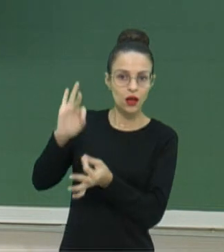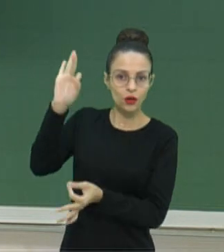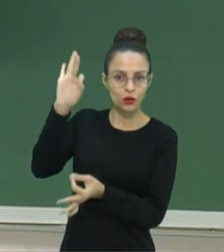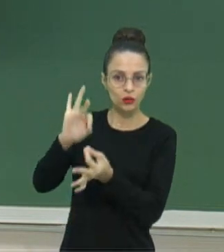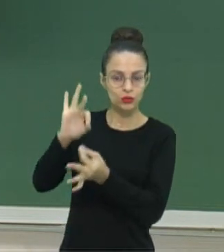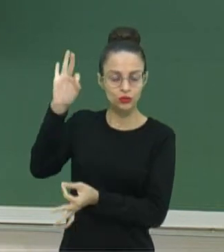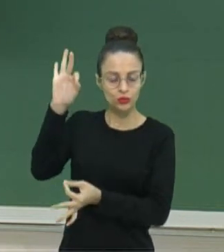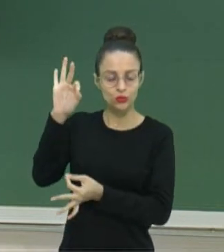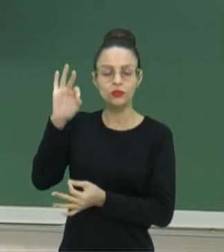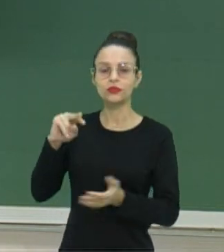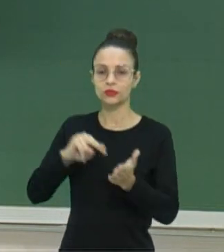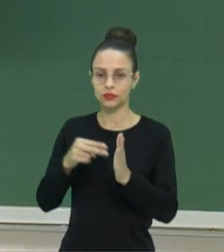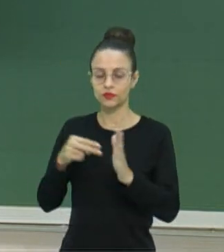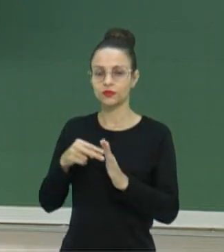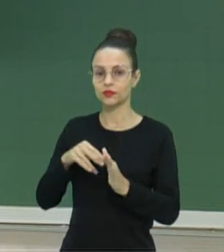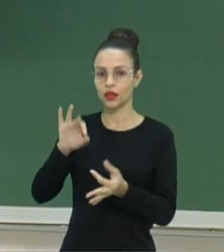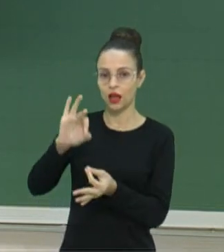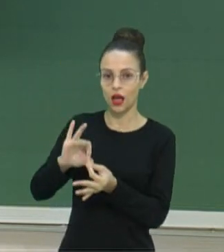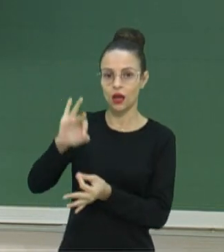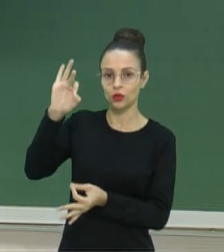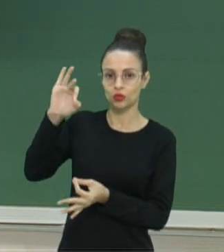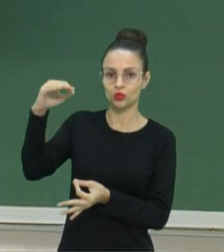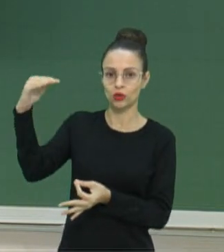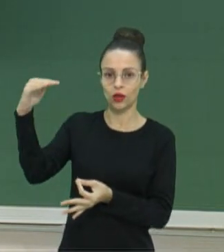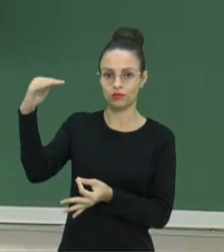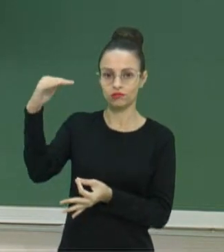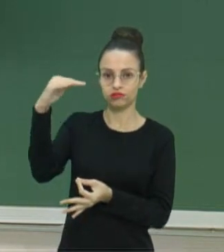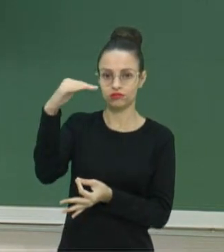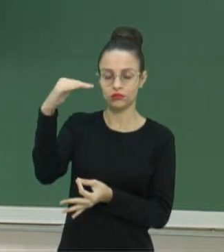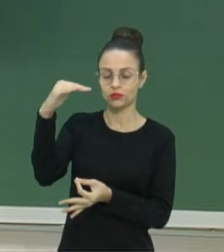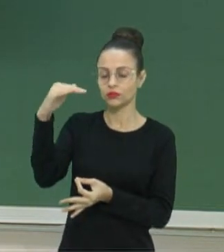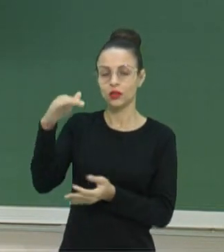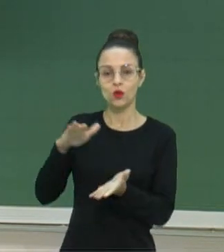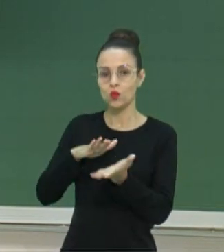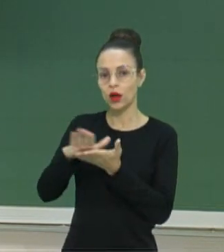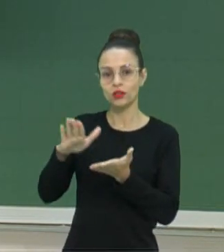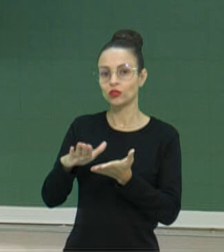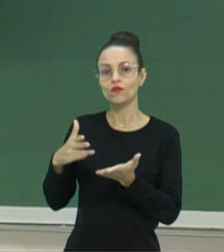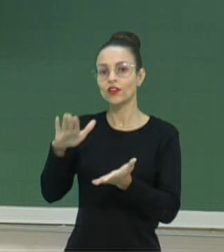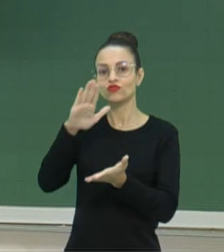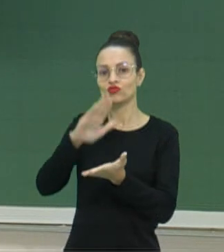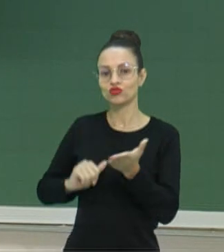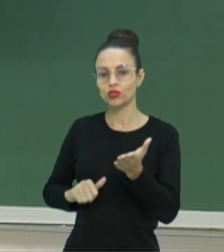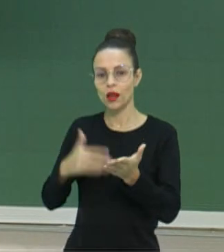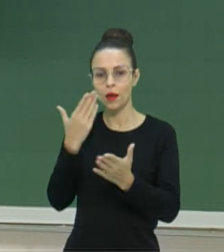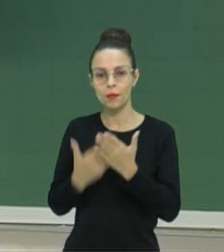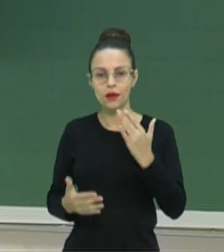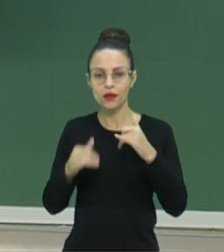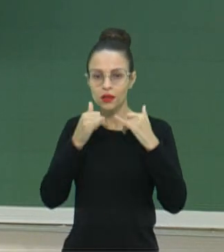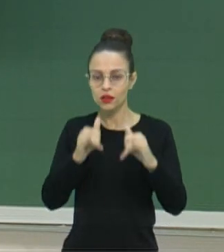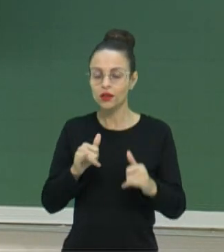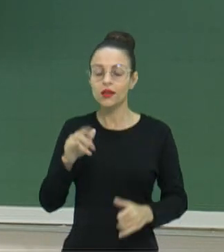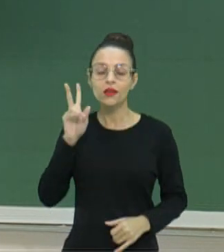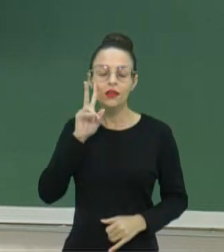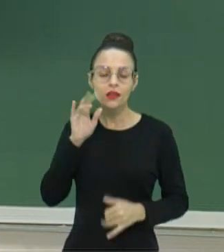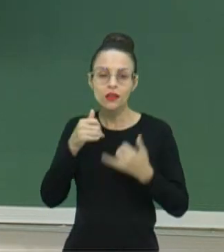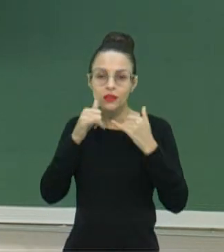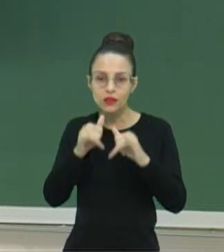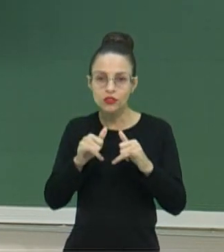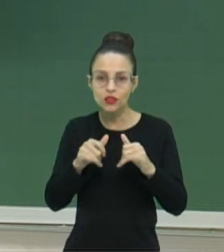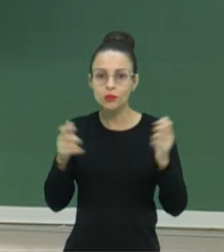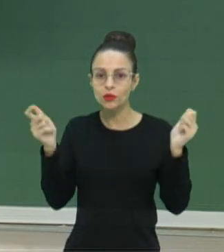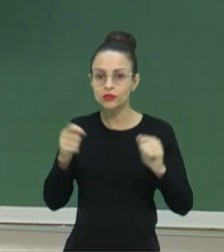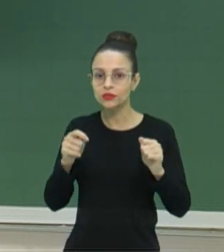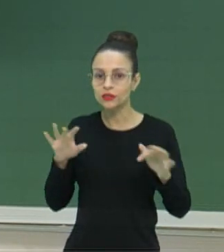dizer que o carrinho está a uma certa altura e que o atrito não vai tirar essa energia, né? Lembre-se que energia potencial são energias associadas